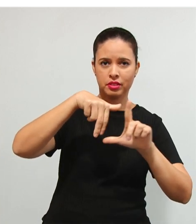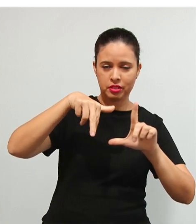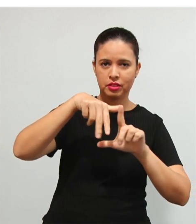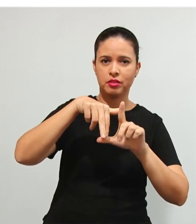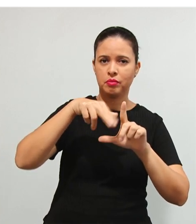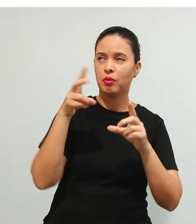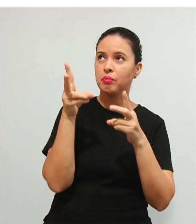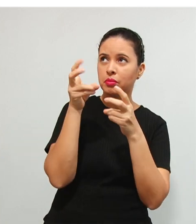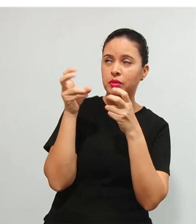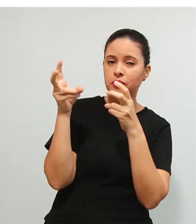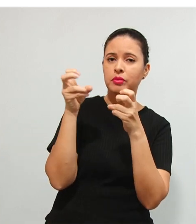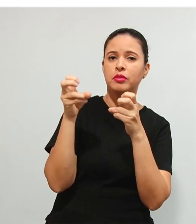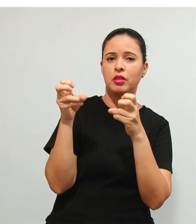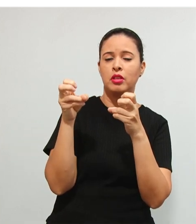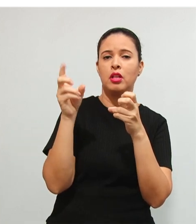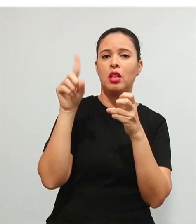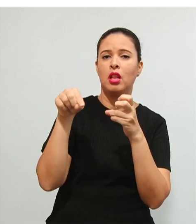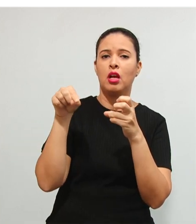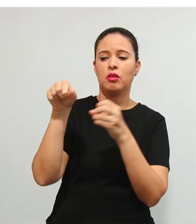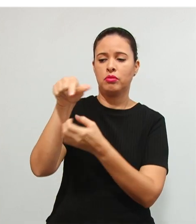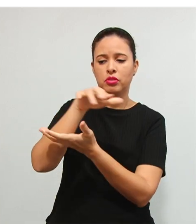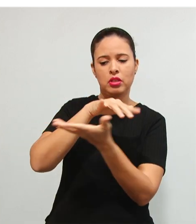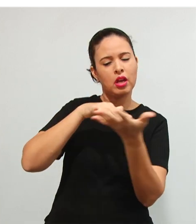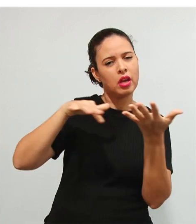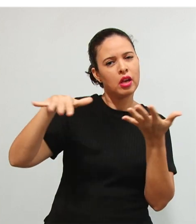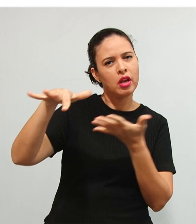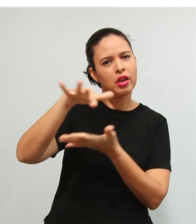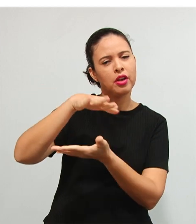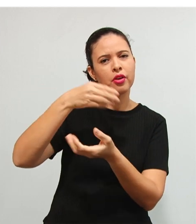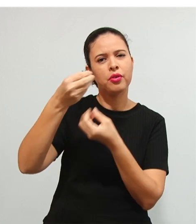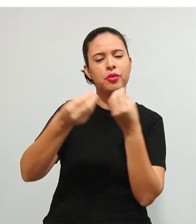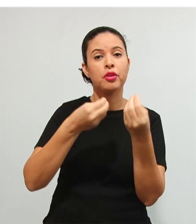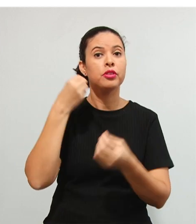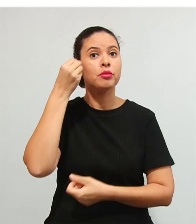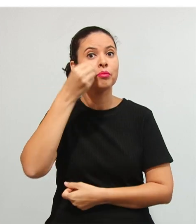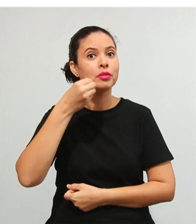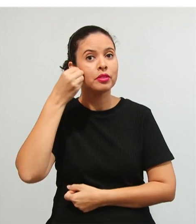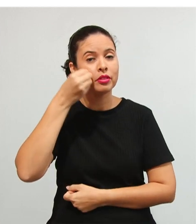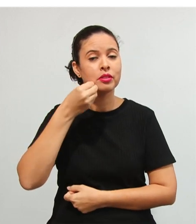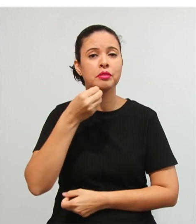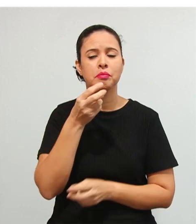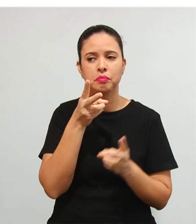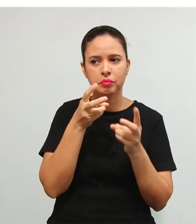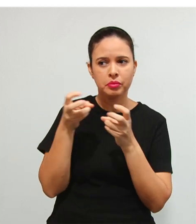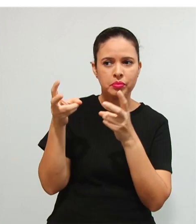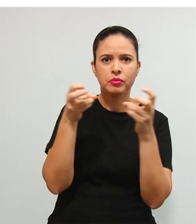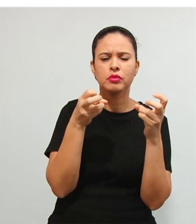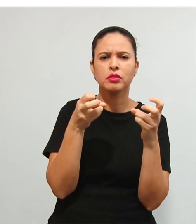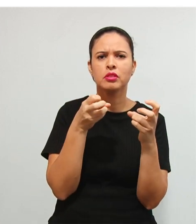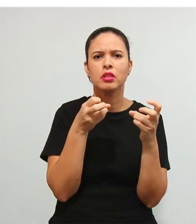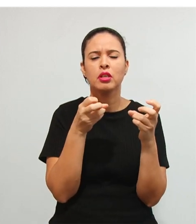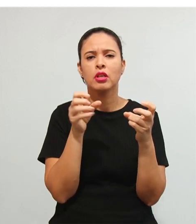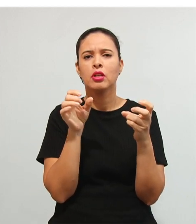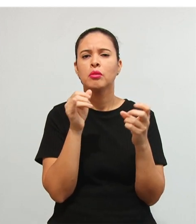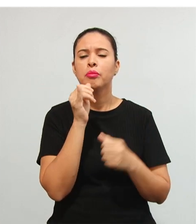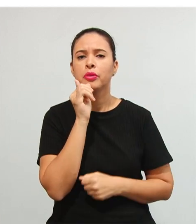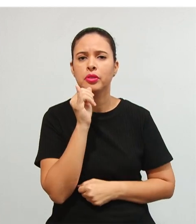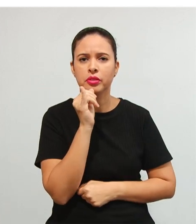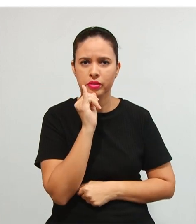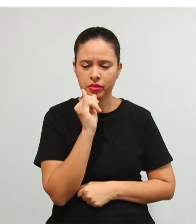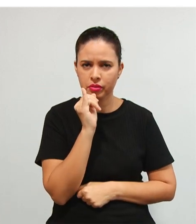Sol? Para fazer experiências, para simular. Então, por que em vez de, por